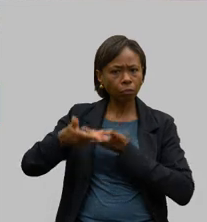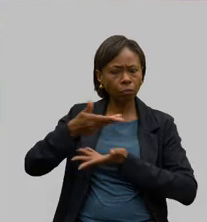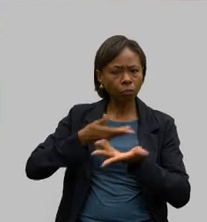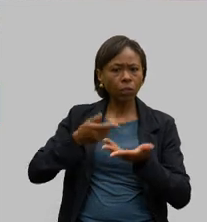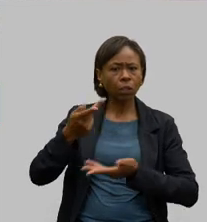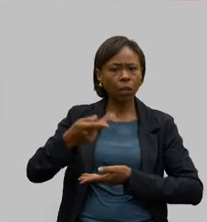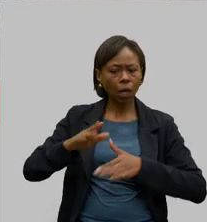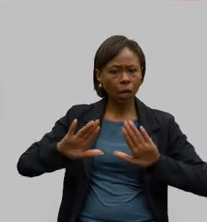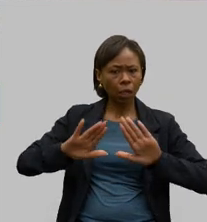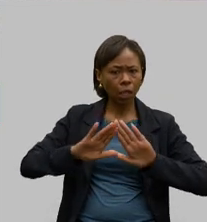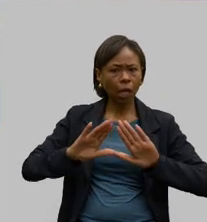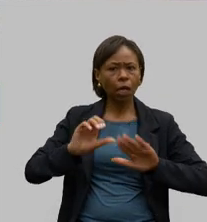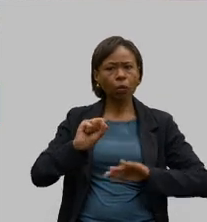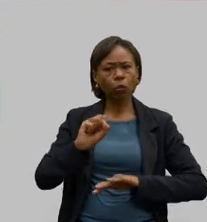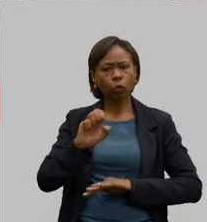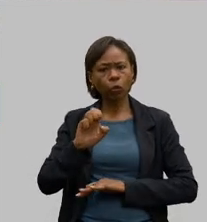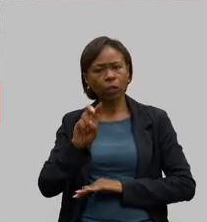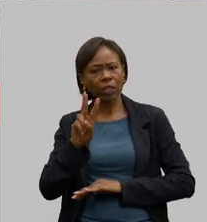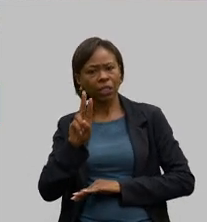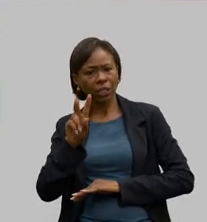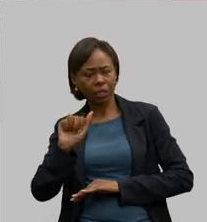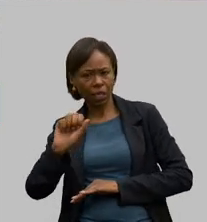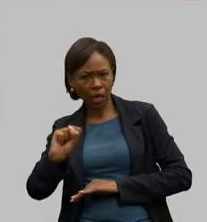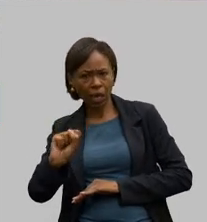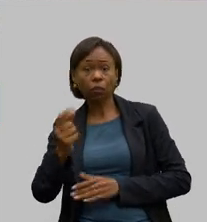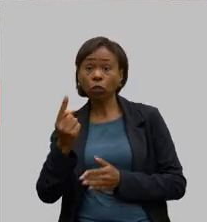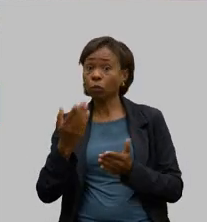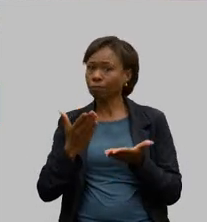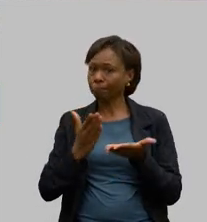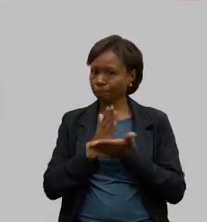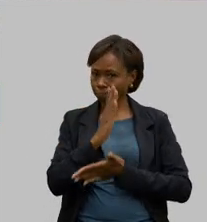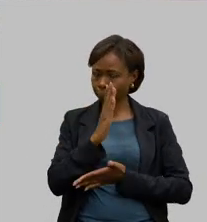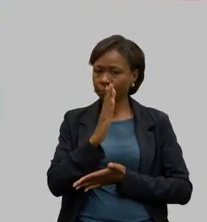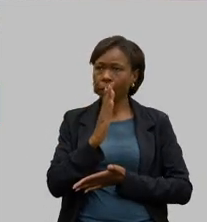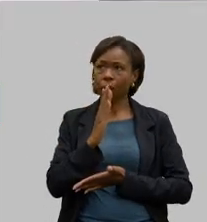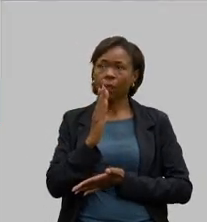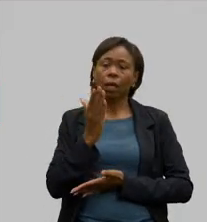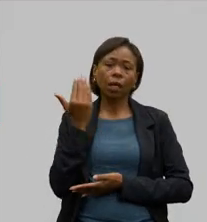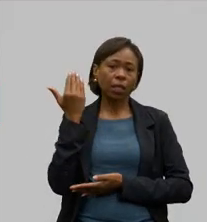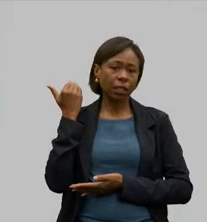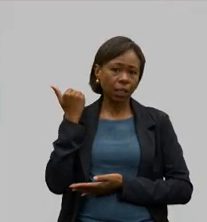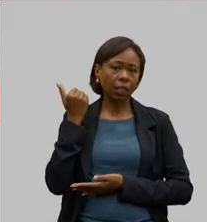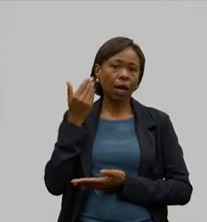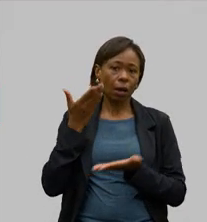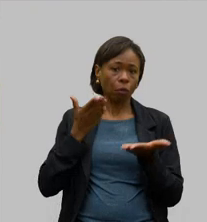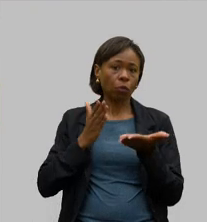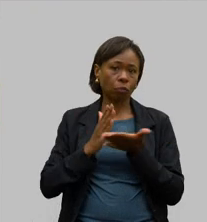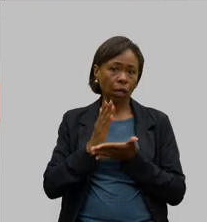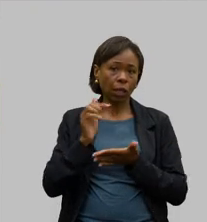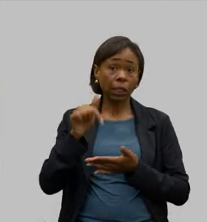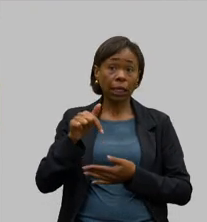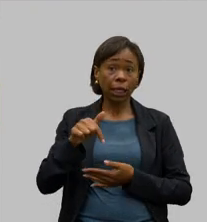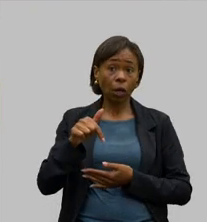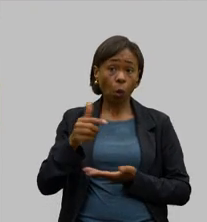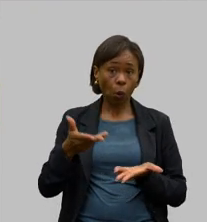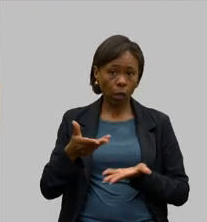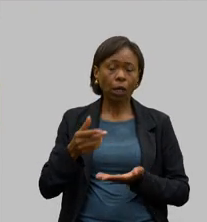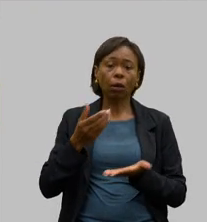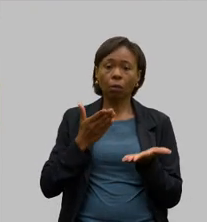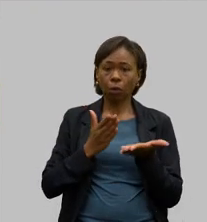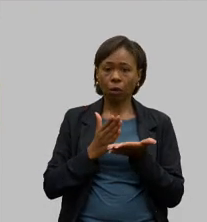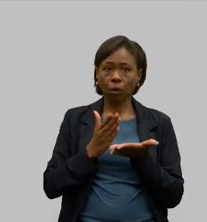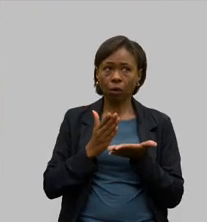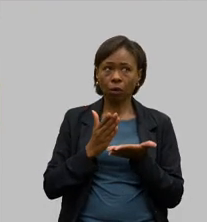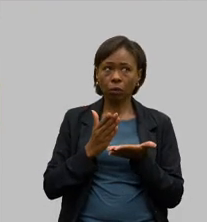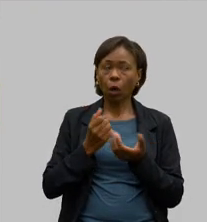conseguir aprovar e vou contar uma coisa para vocês os adentra foi aprovada esse ano o dinheiro eh o queo